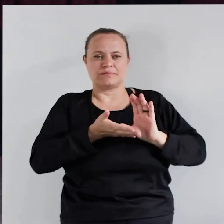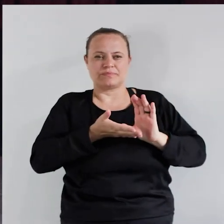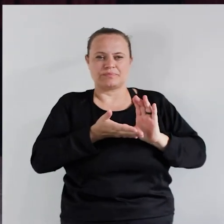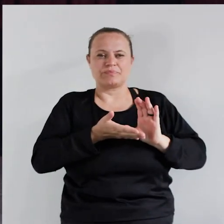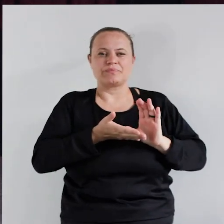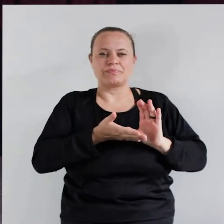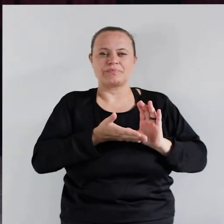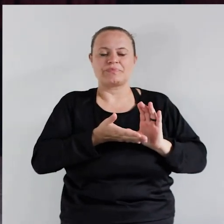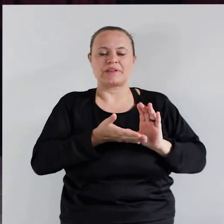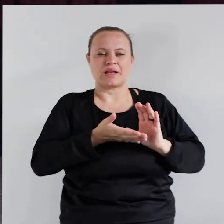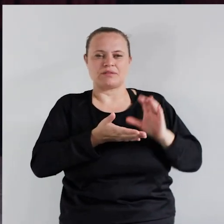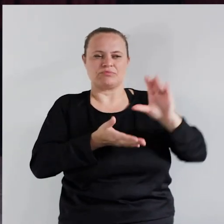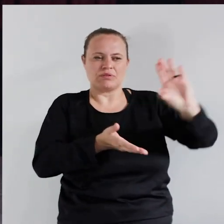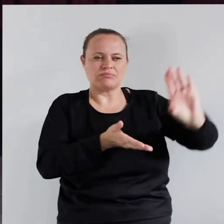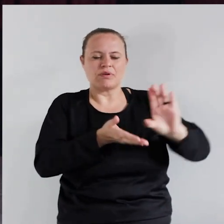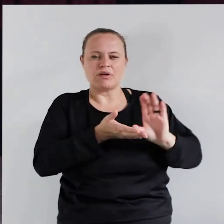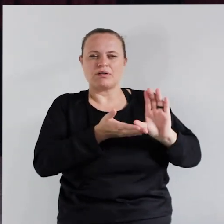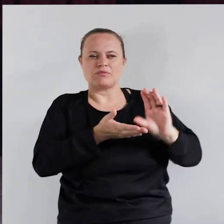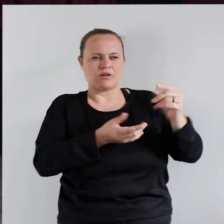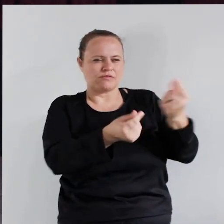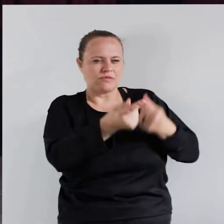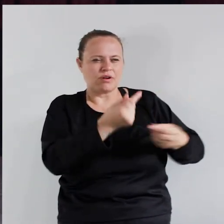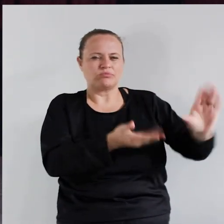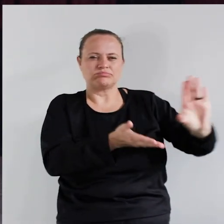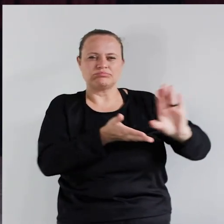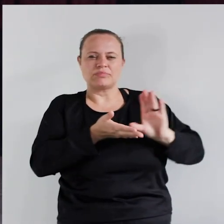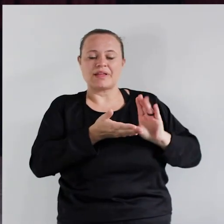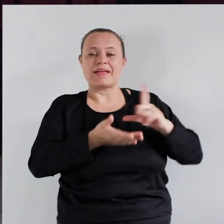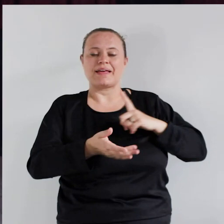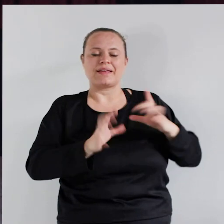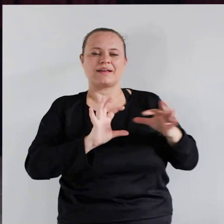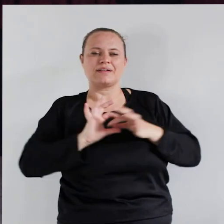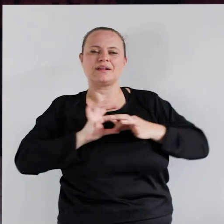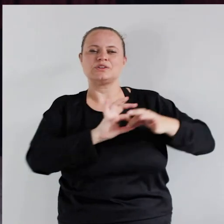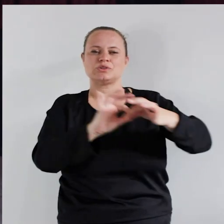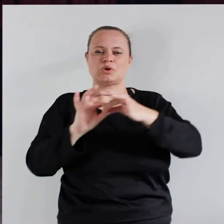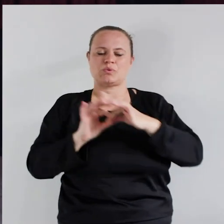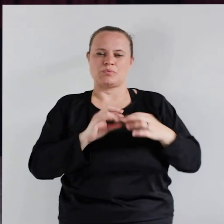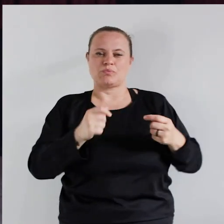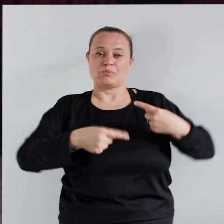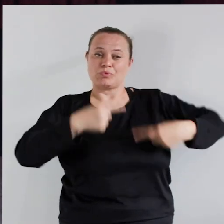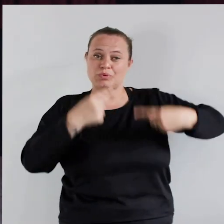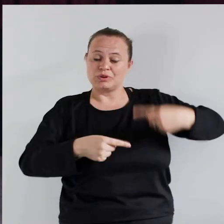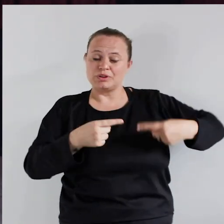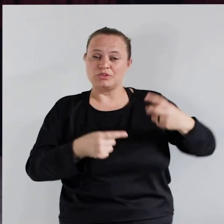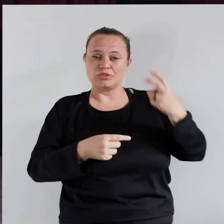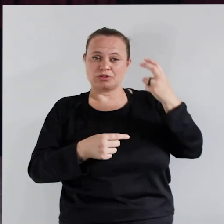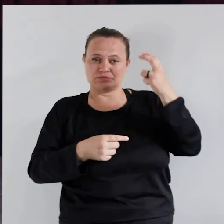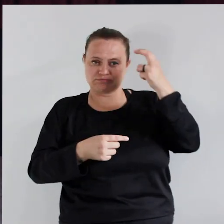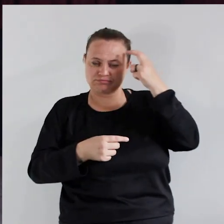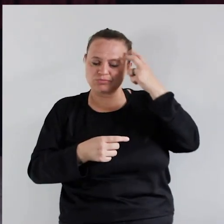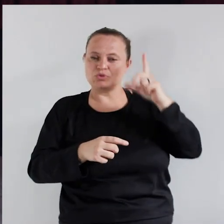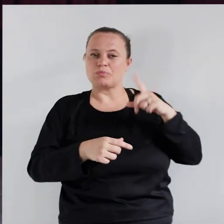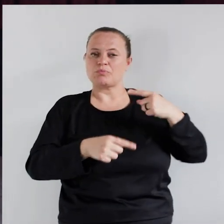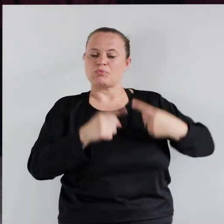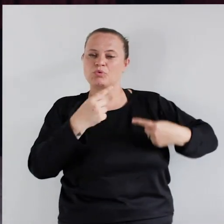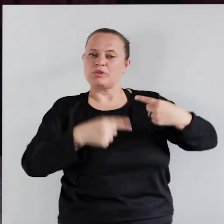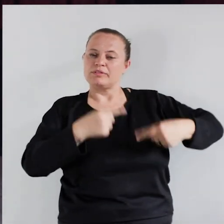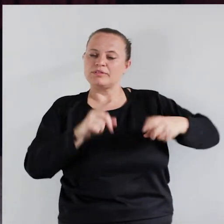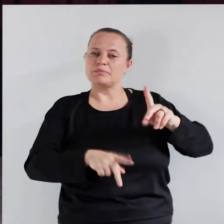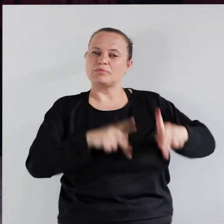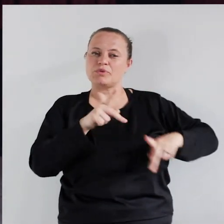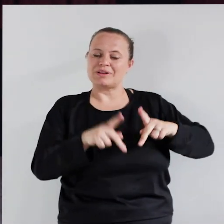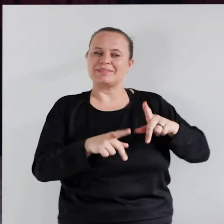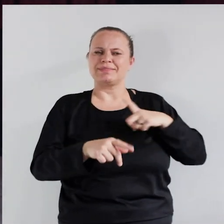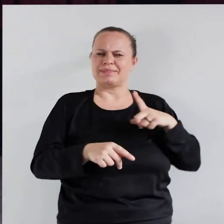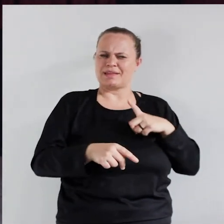mudando, porque o financiamento que dá na organização cultural, ele está extremamente relacionado com uma política pública